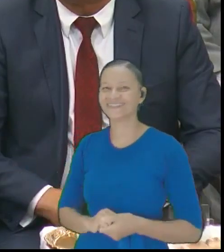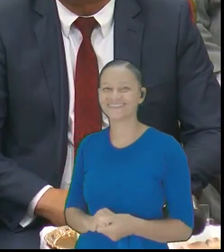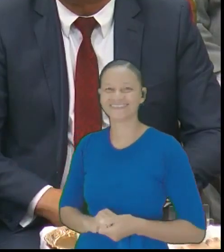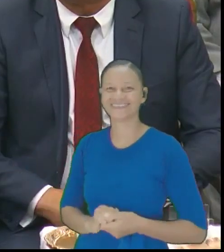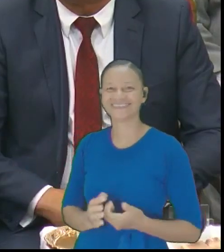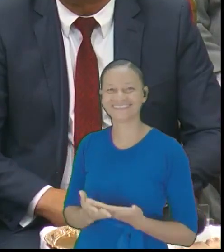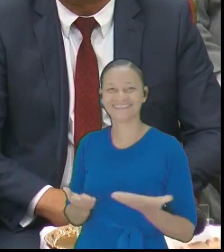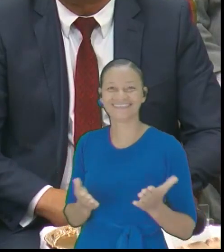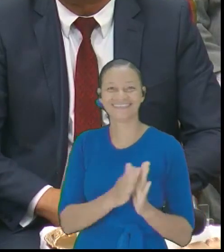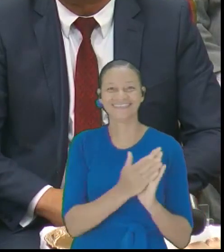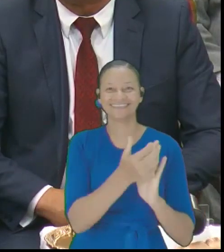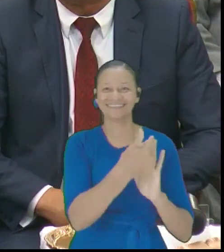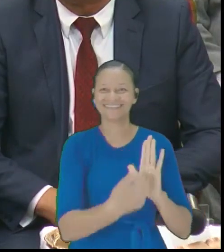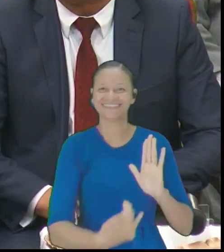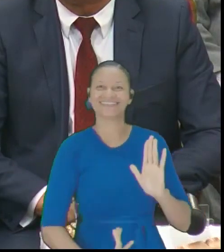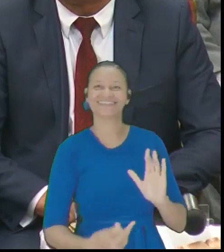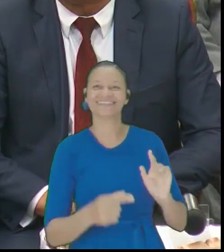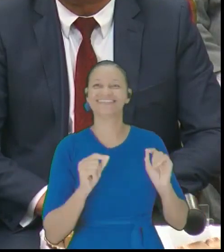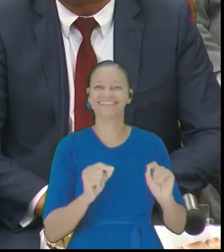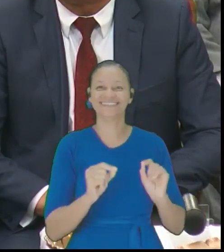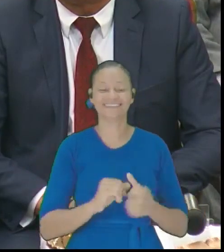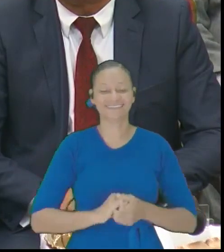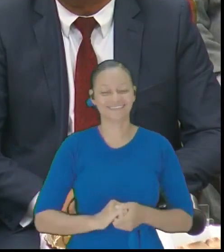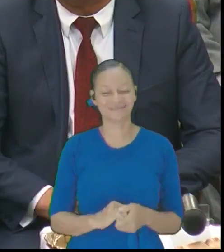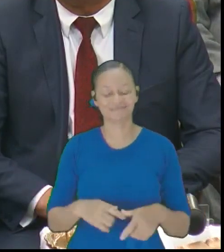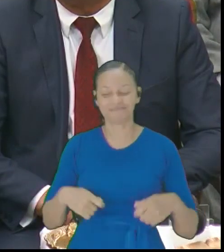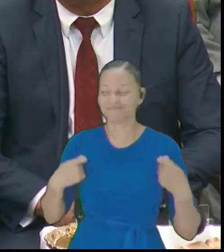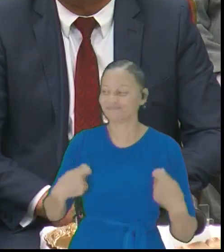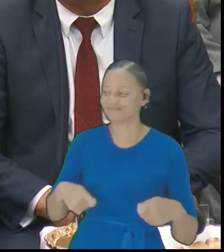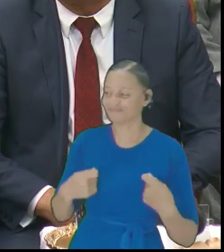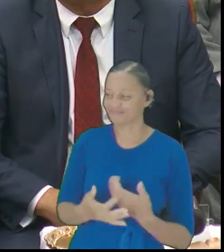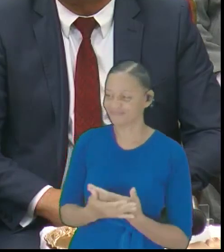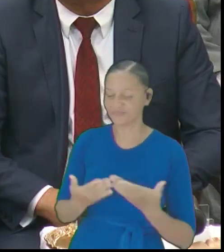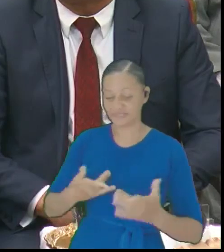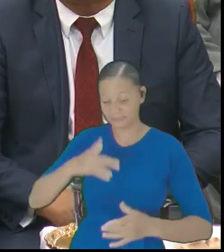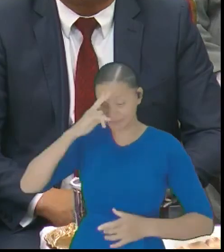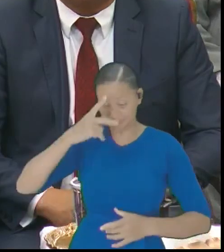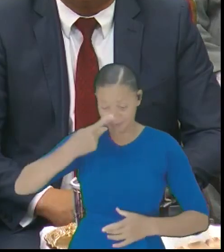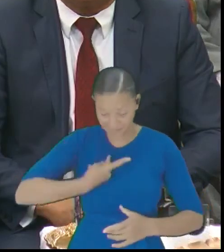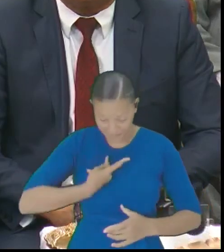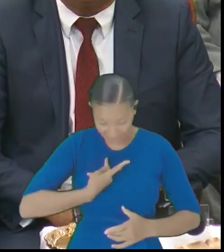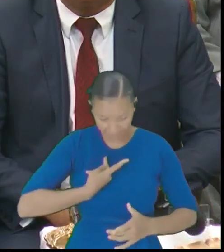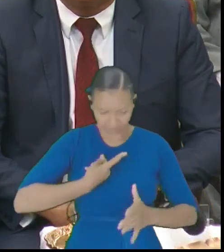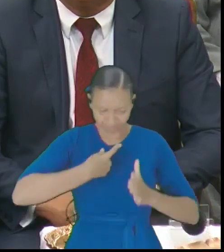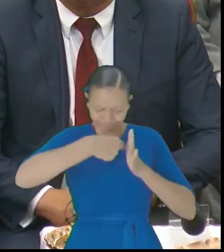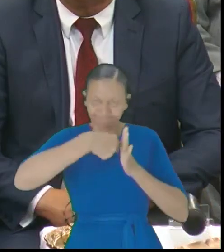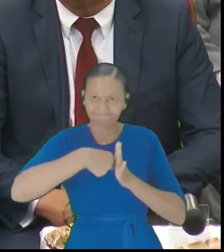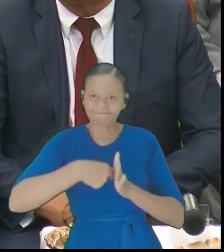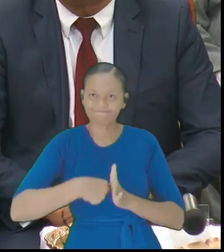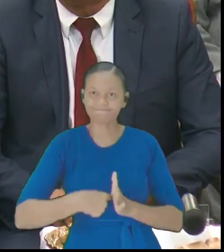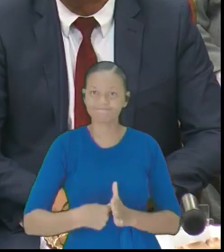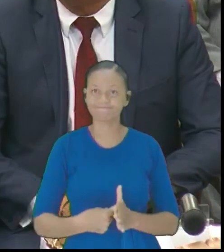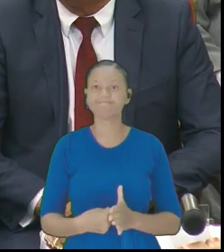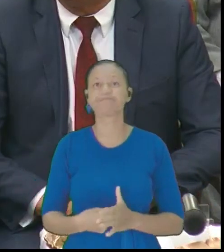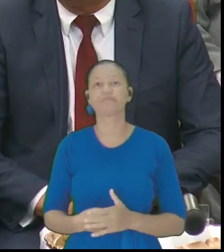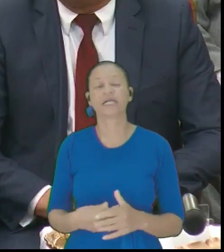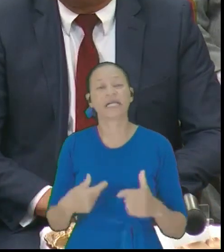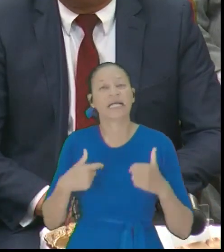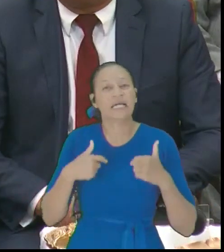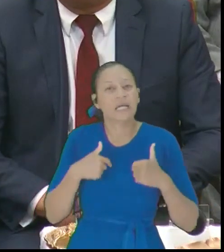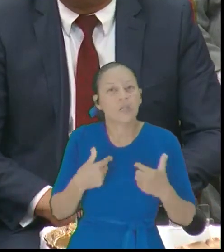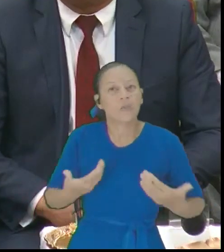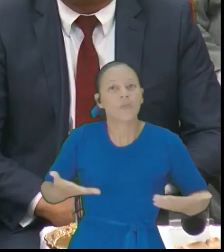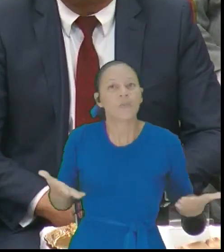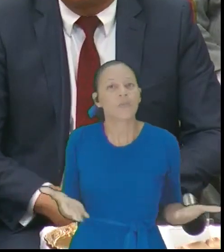mas a Bíblia diz que nós devemos fazer um autoexame. Então, eu